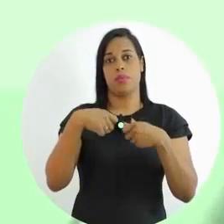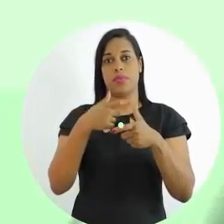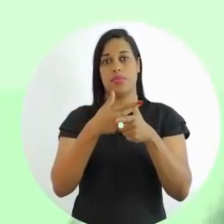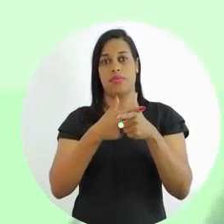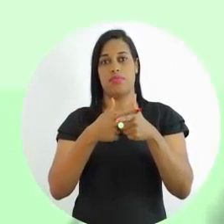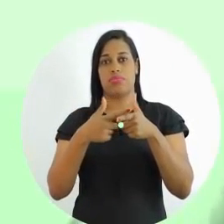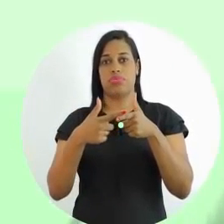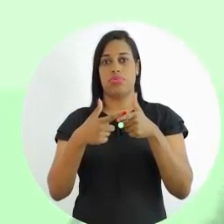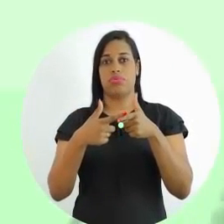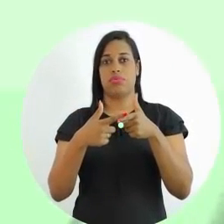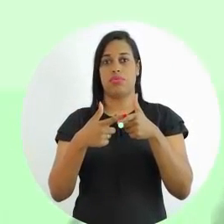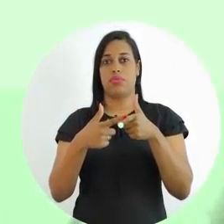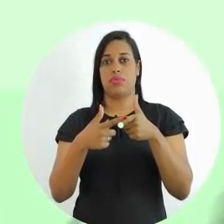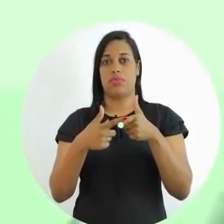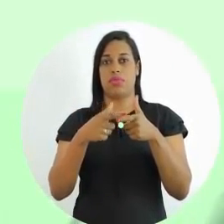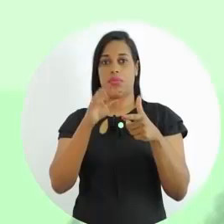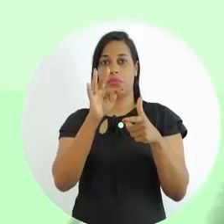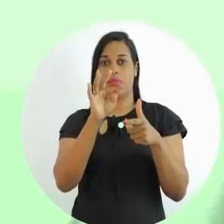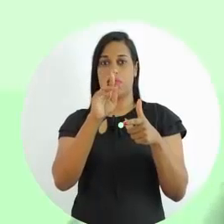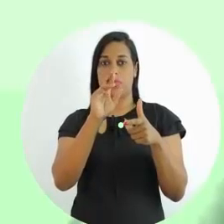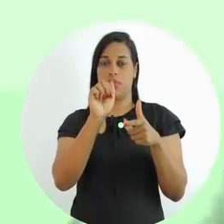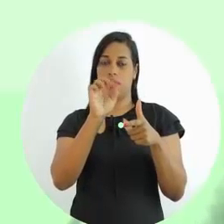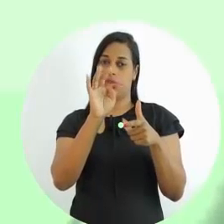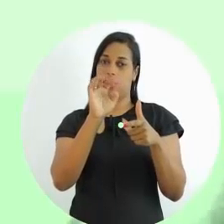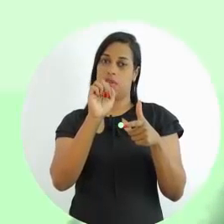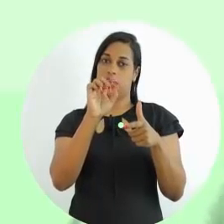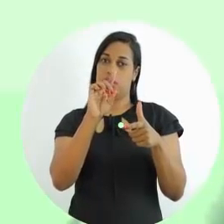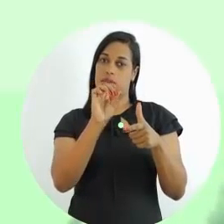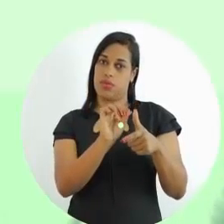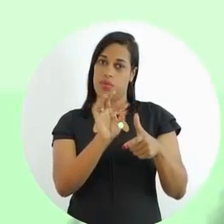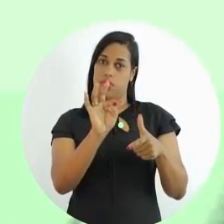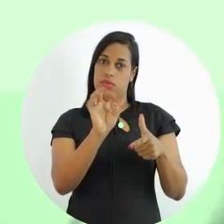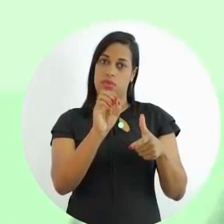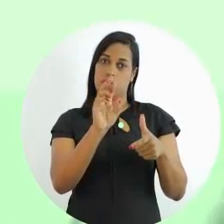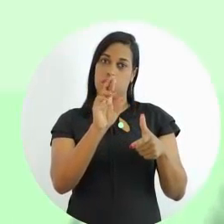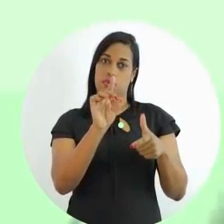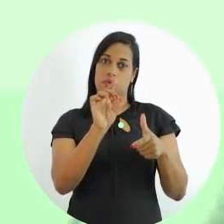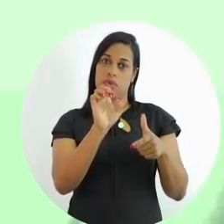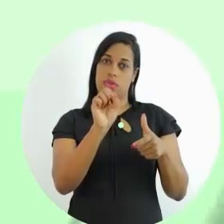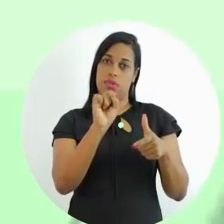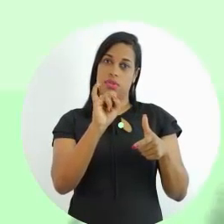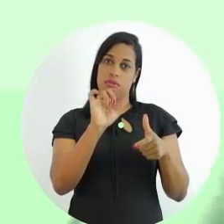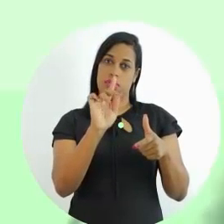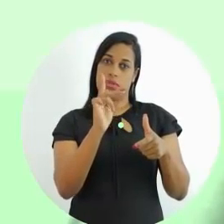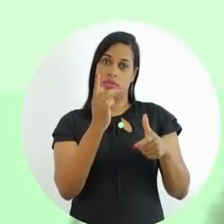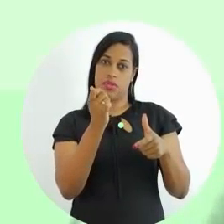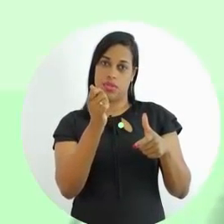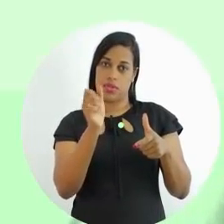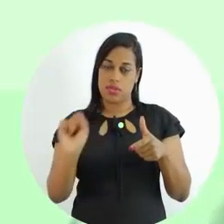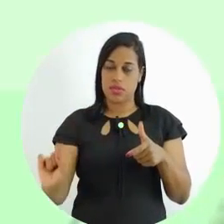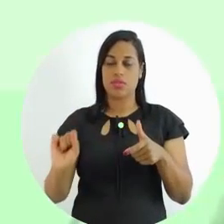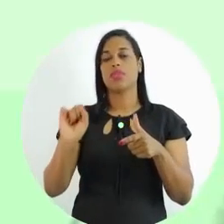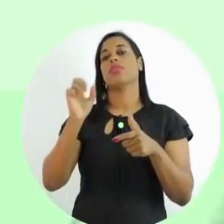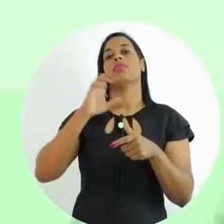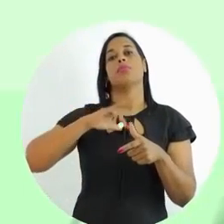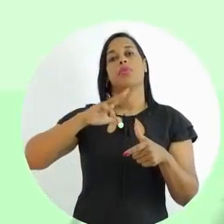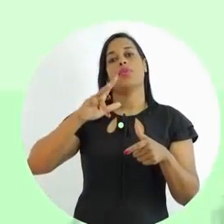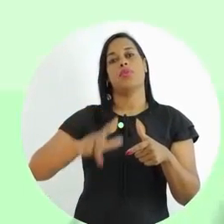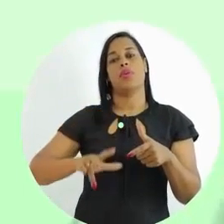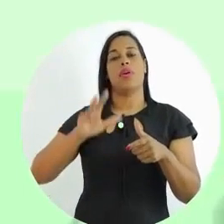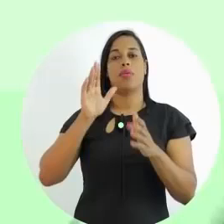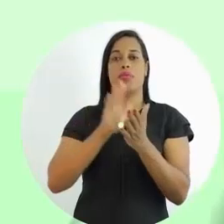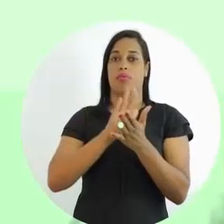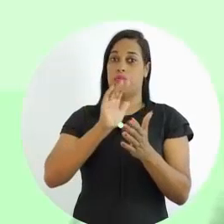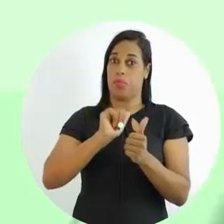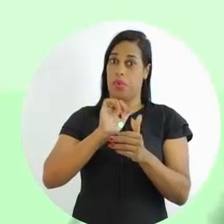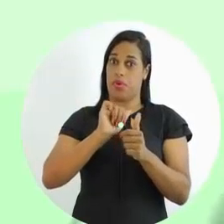sido dividido pelo Tratado de Tordesilhas e sob a responsabilidade de Portugal e